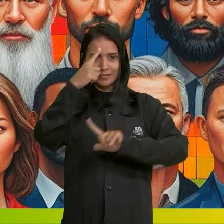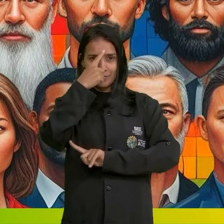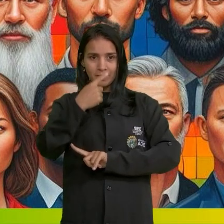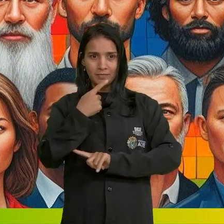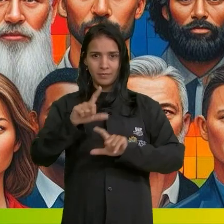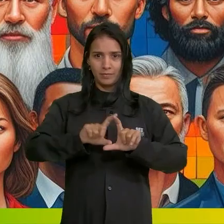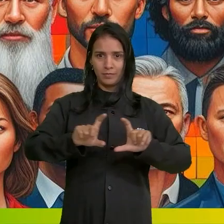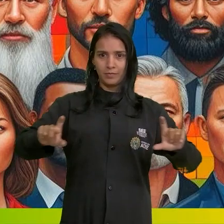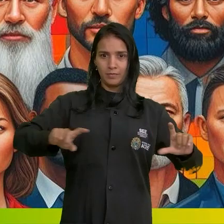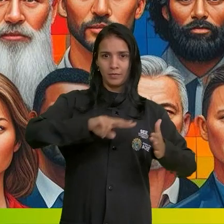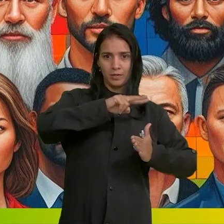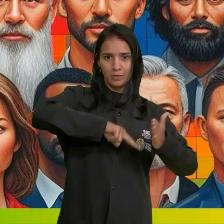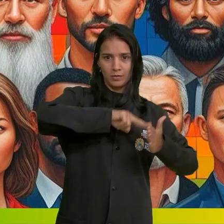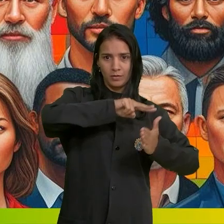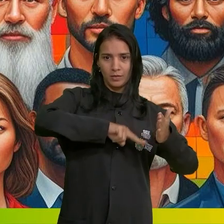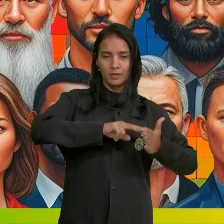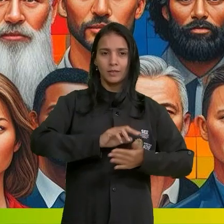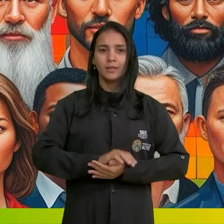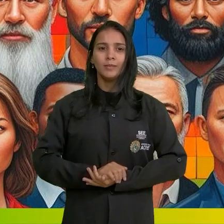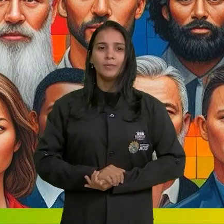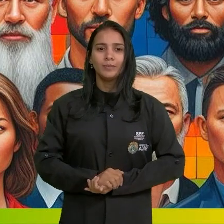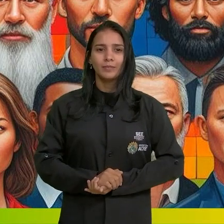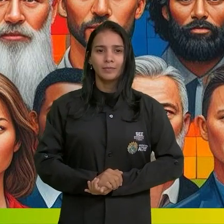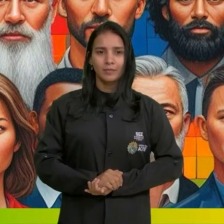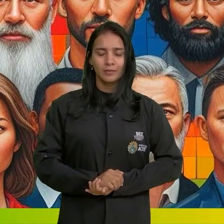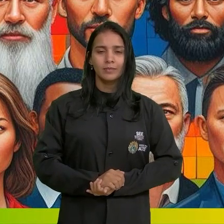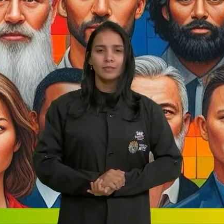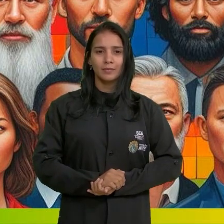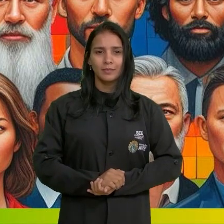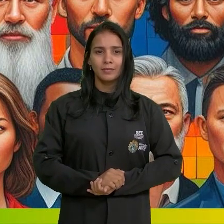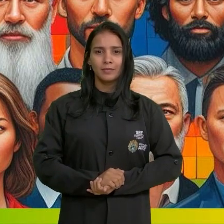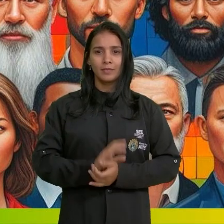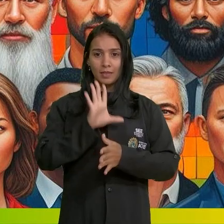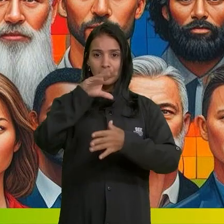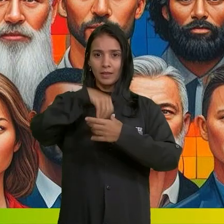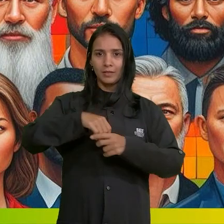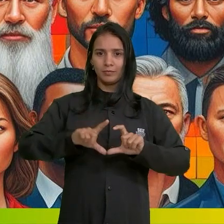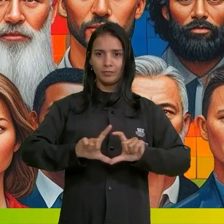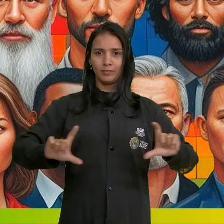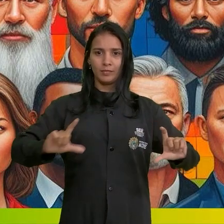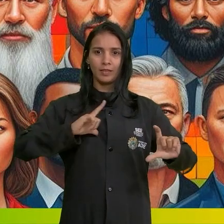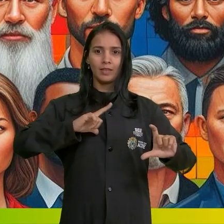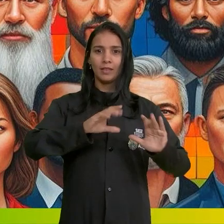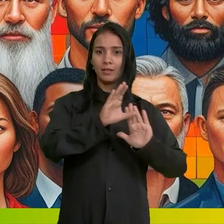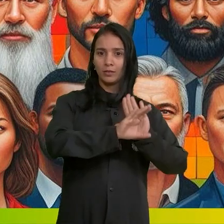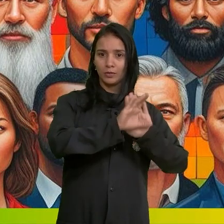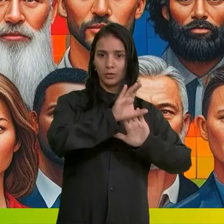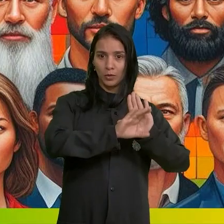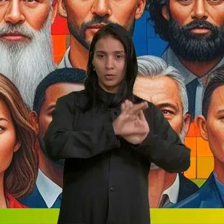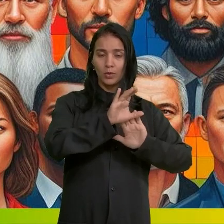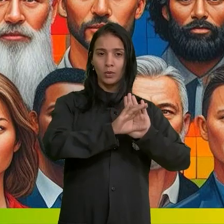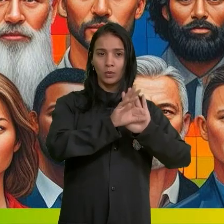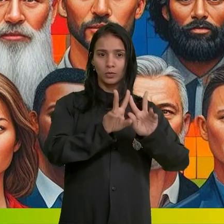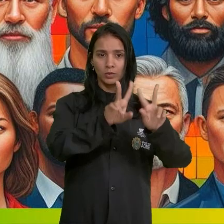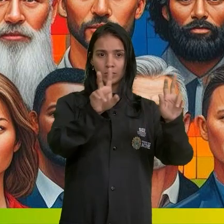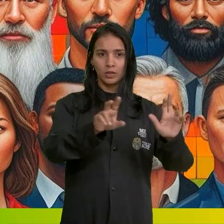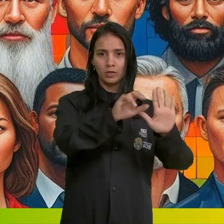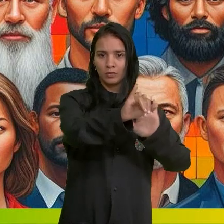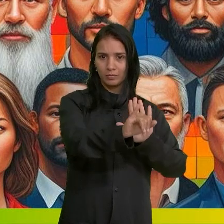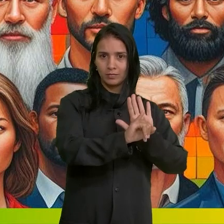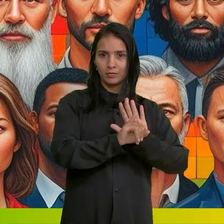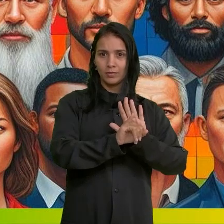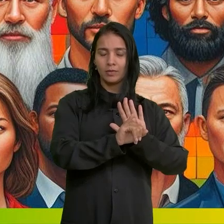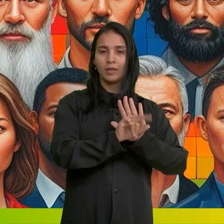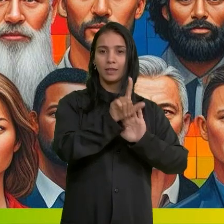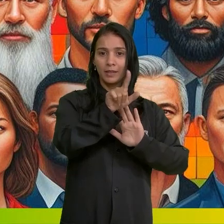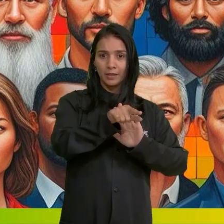e nessa citação nós temos um breve conceito baseado em Stuart Hall a respeito do que vem a